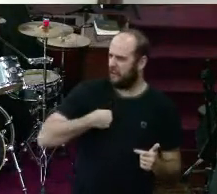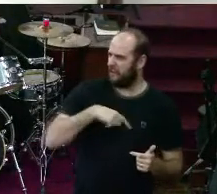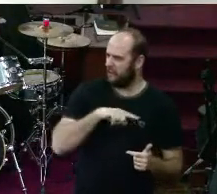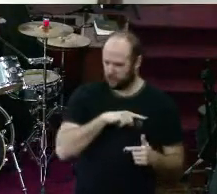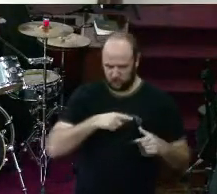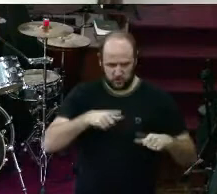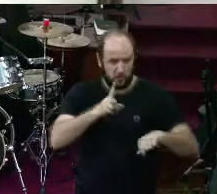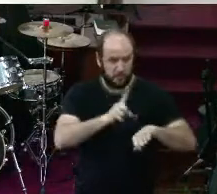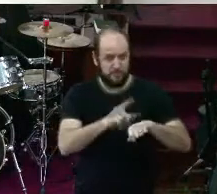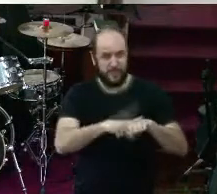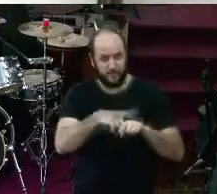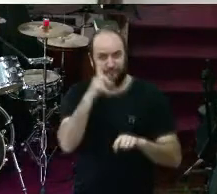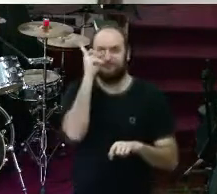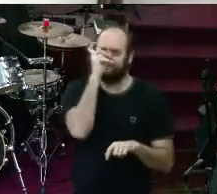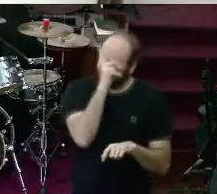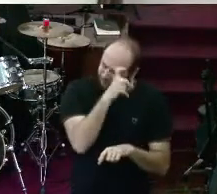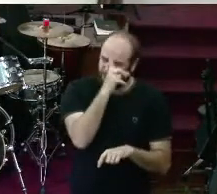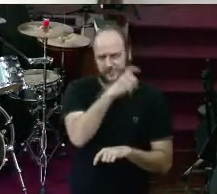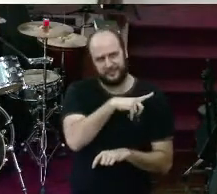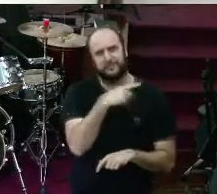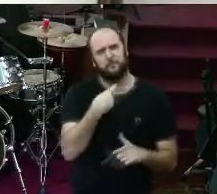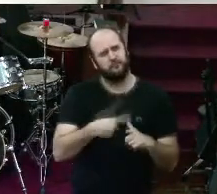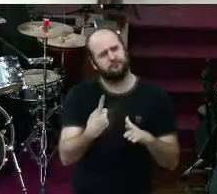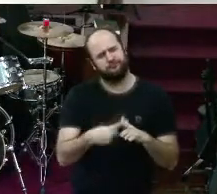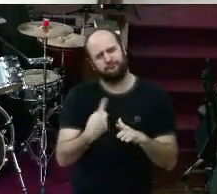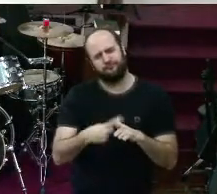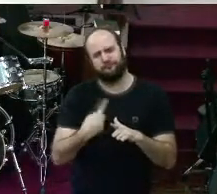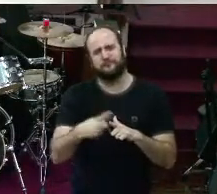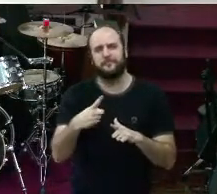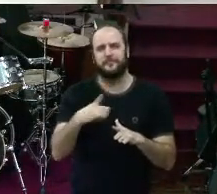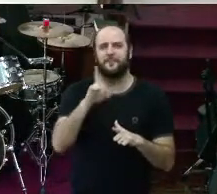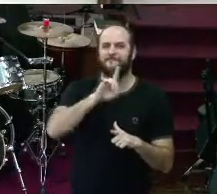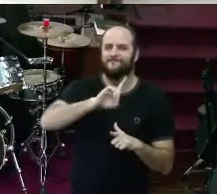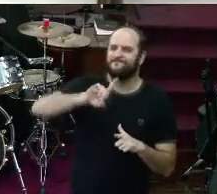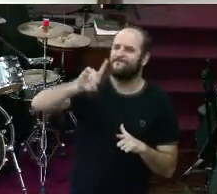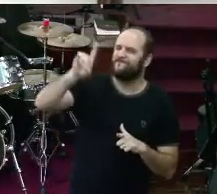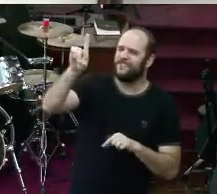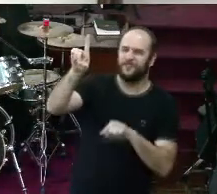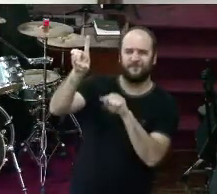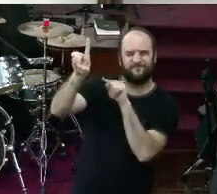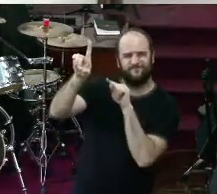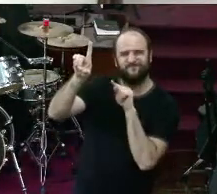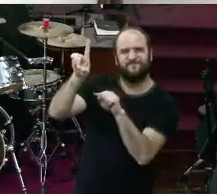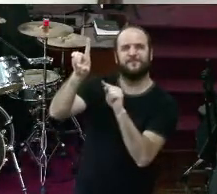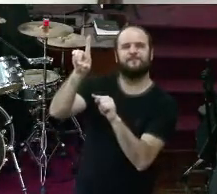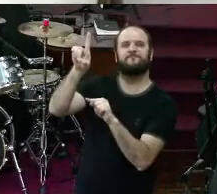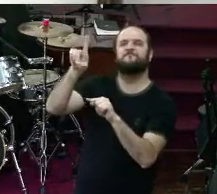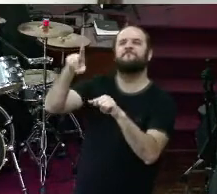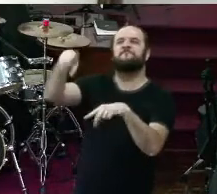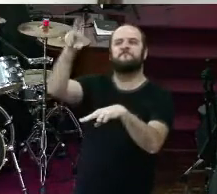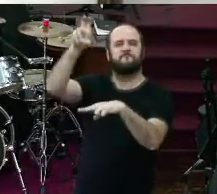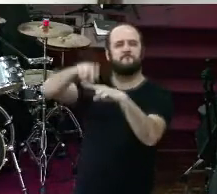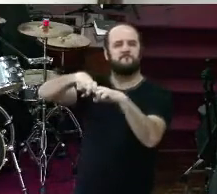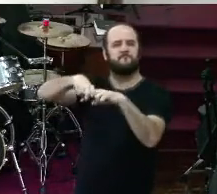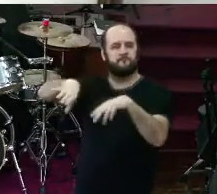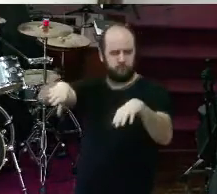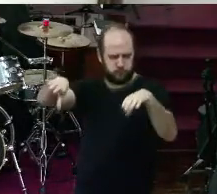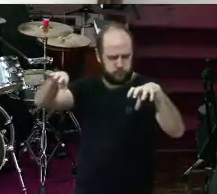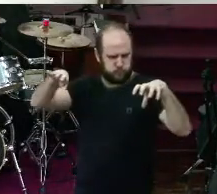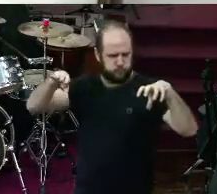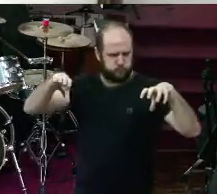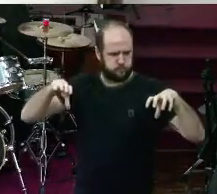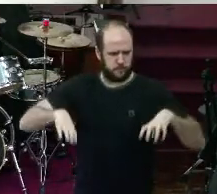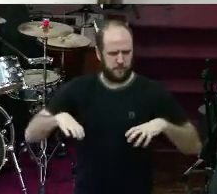de turbulência muito difícil, o nosso Deus continua assentado no seu alto e